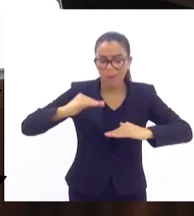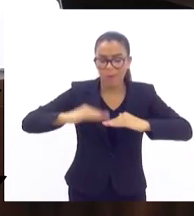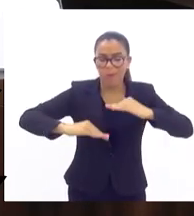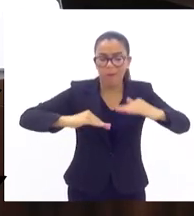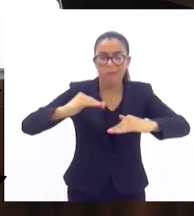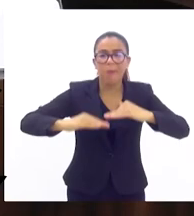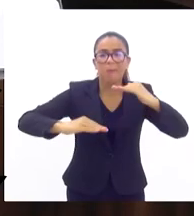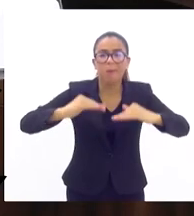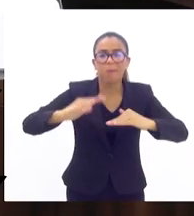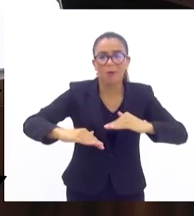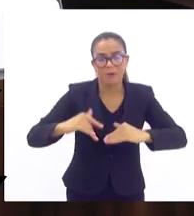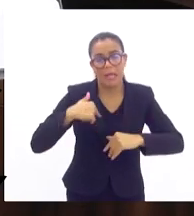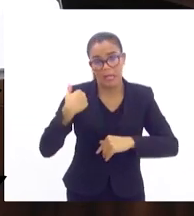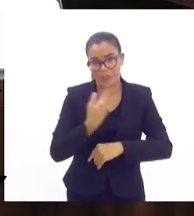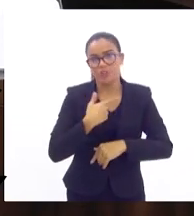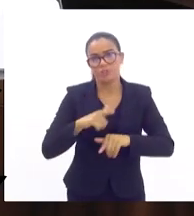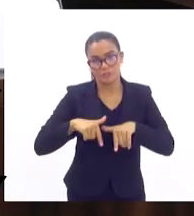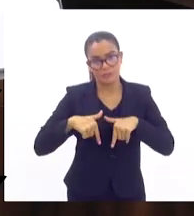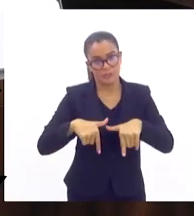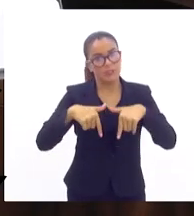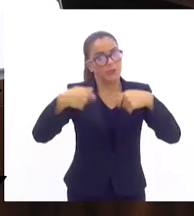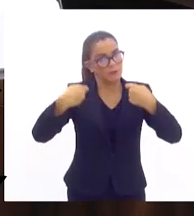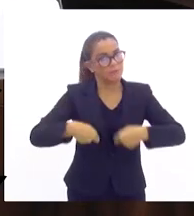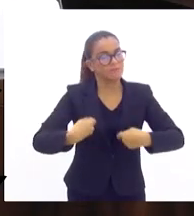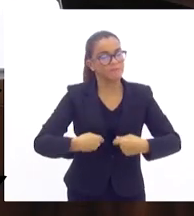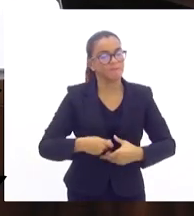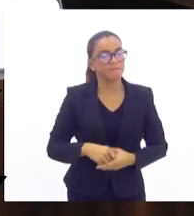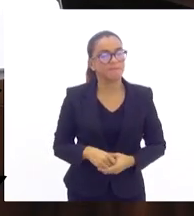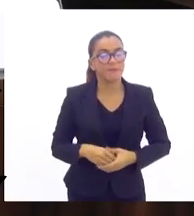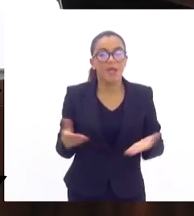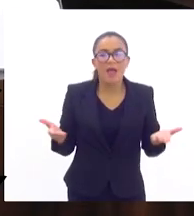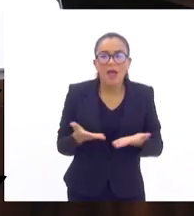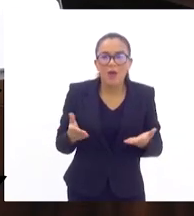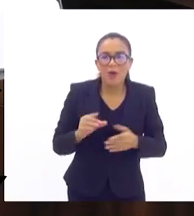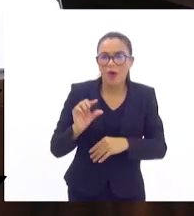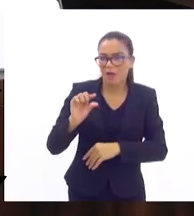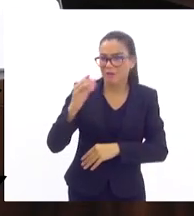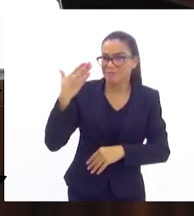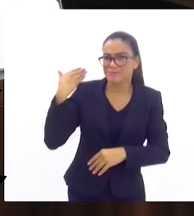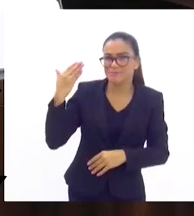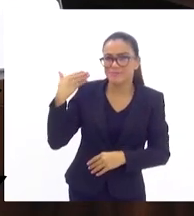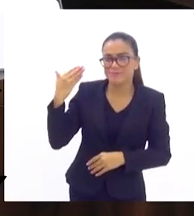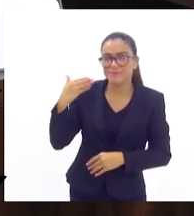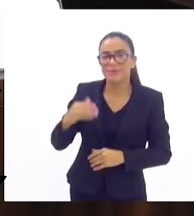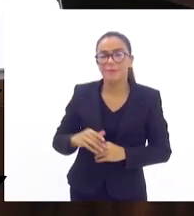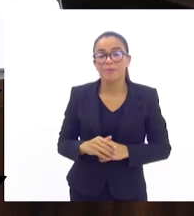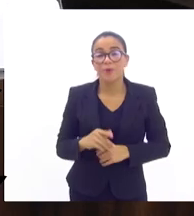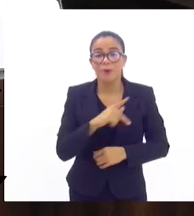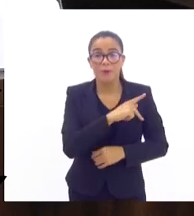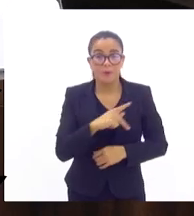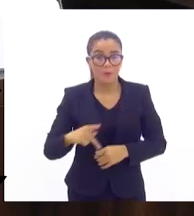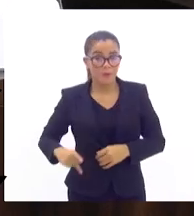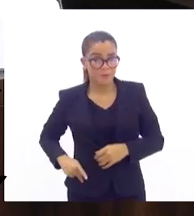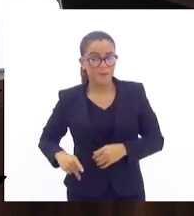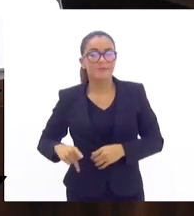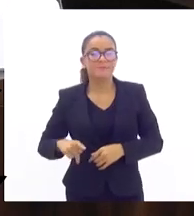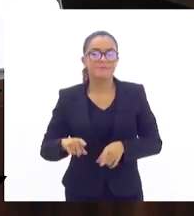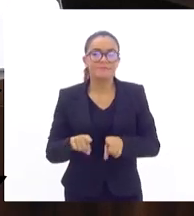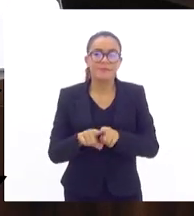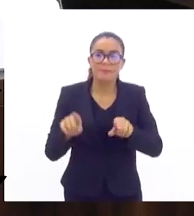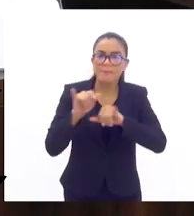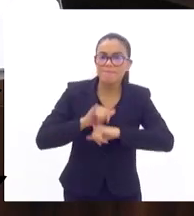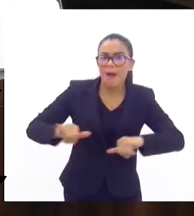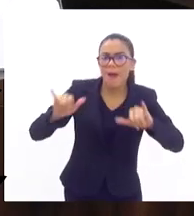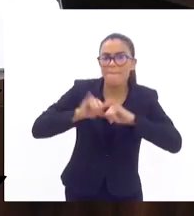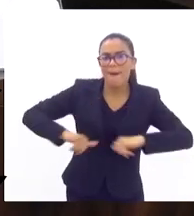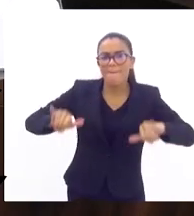deve atuar. Nós temos agora, recentemente, O presidente, inclusive, fez questão de dar publicidade